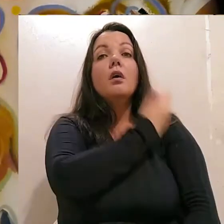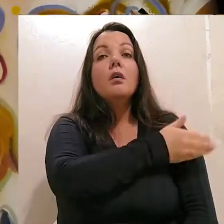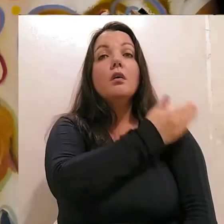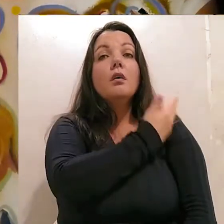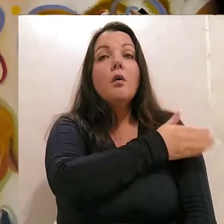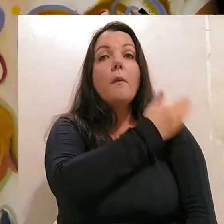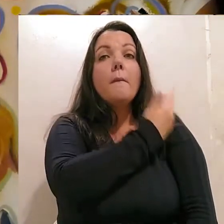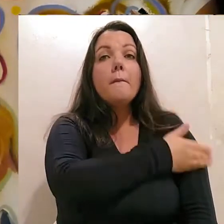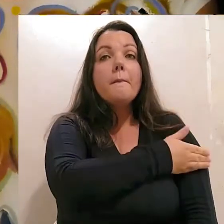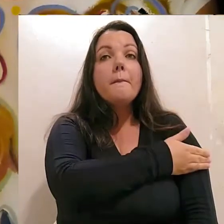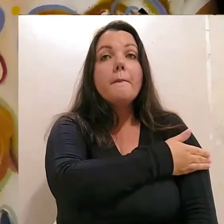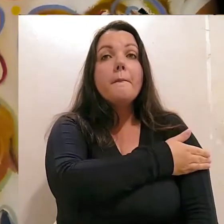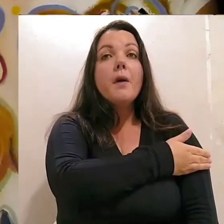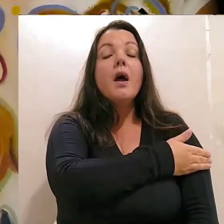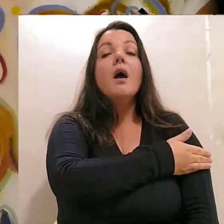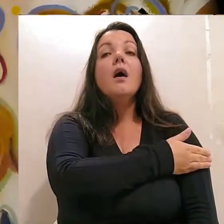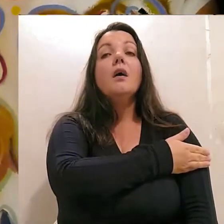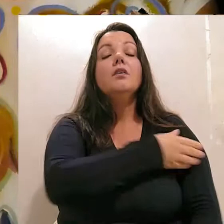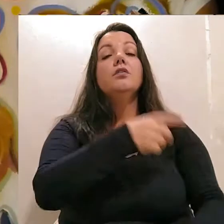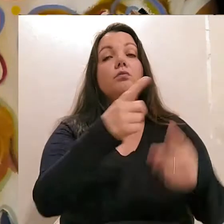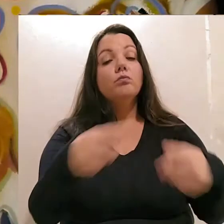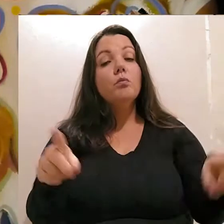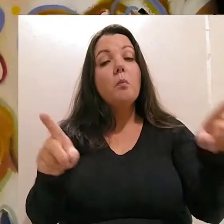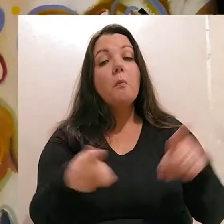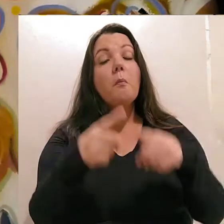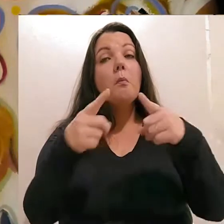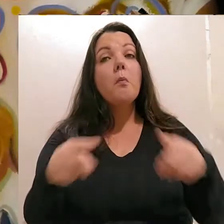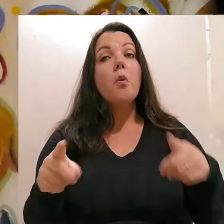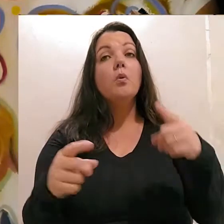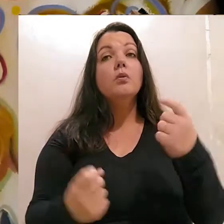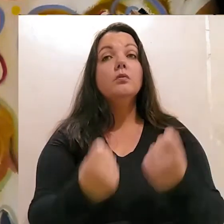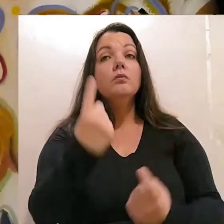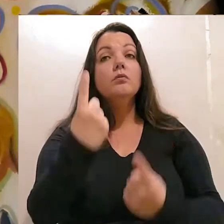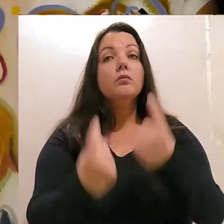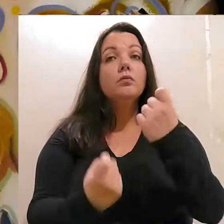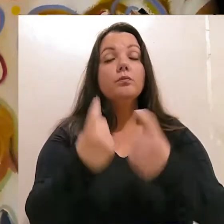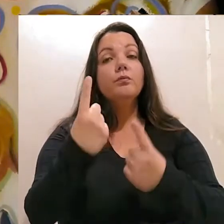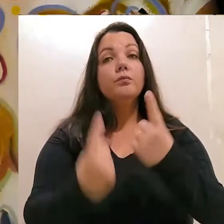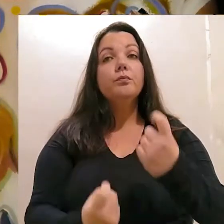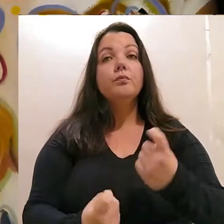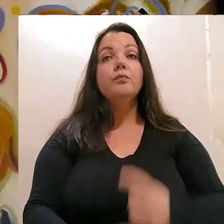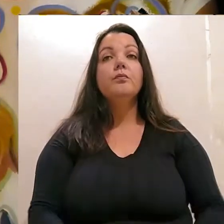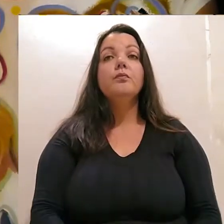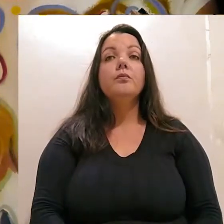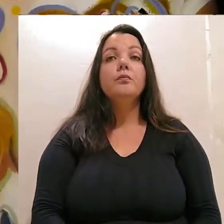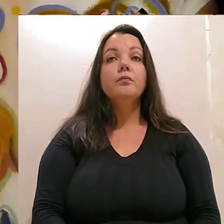com os músicos e e com os foliões né